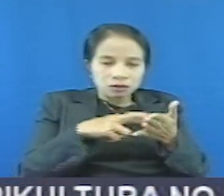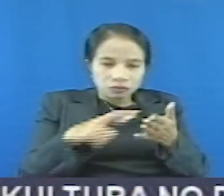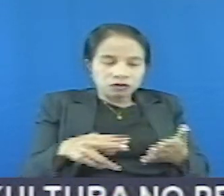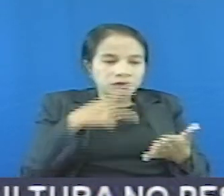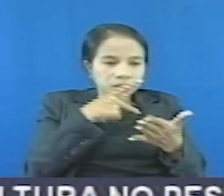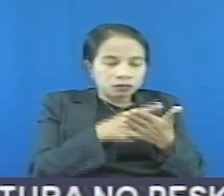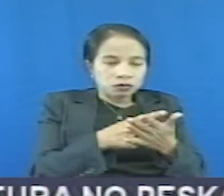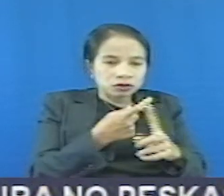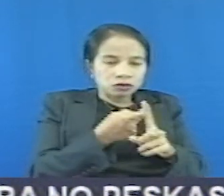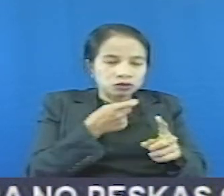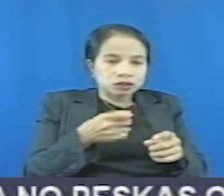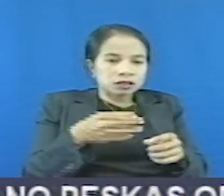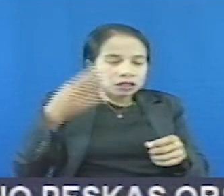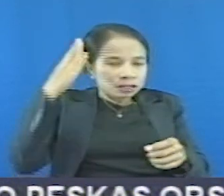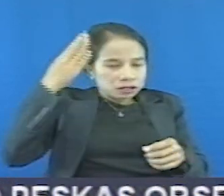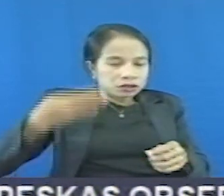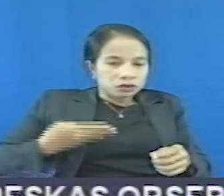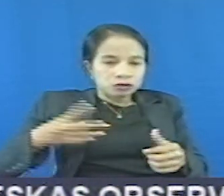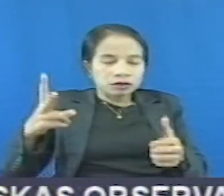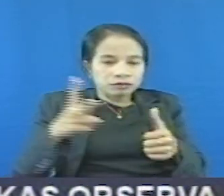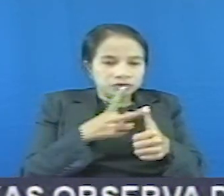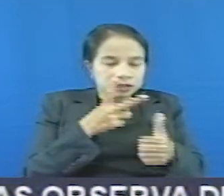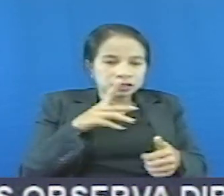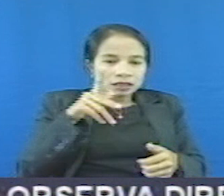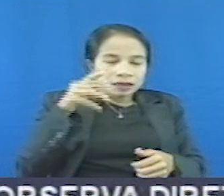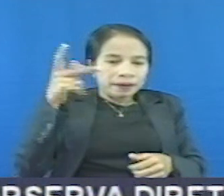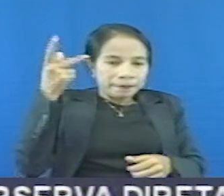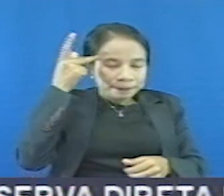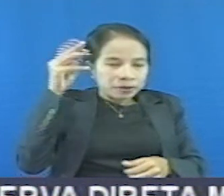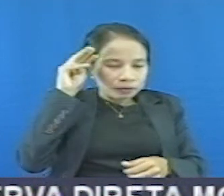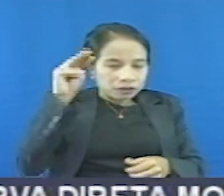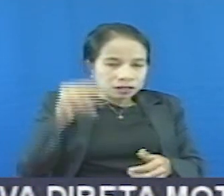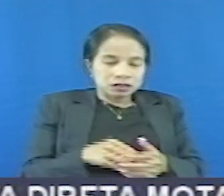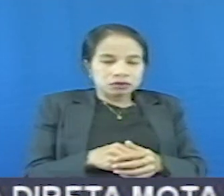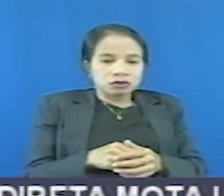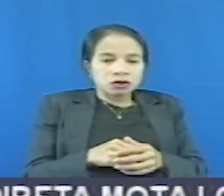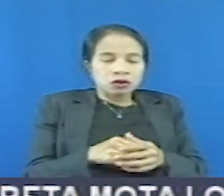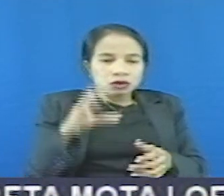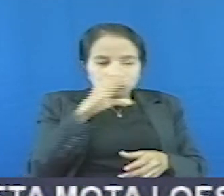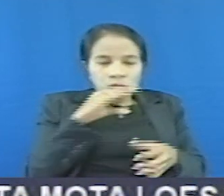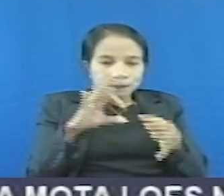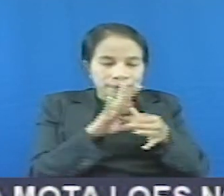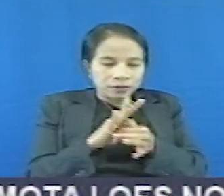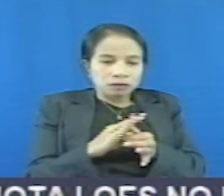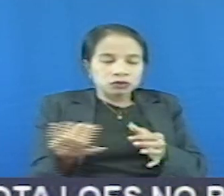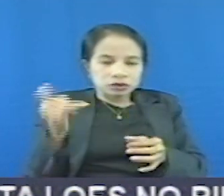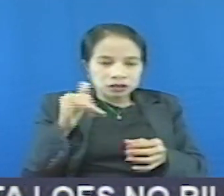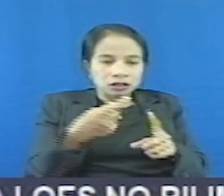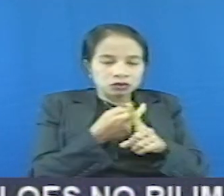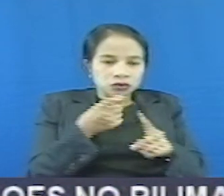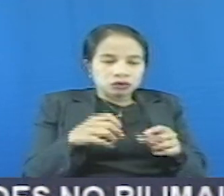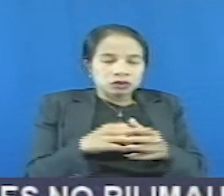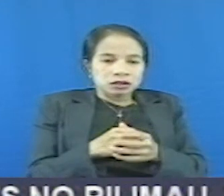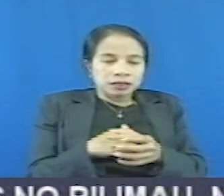a senhora vice-PM, no membro Sira, a Comissão Interministerial da Vacina